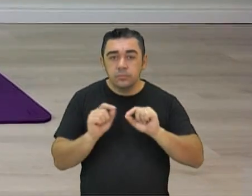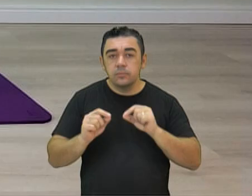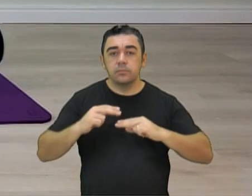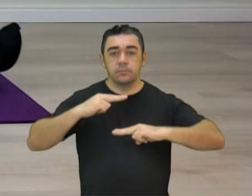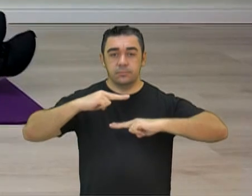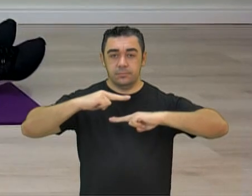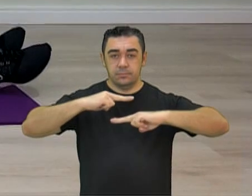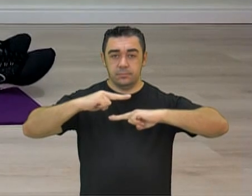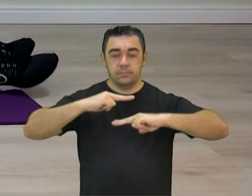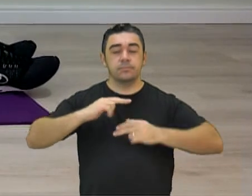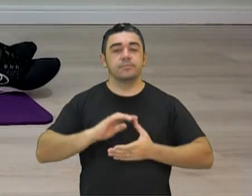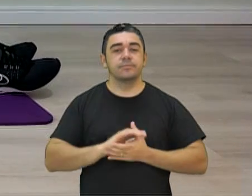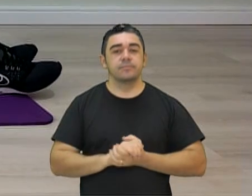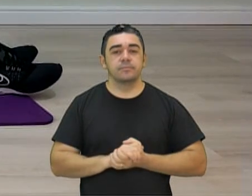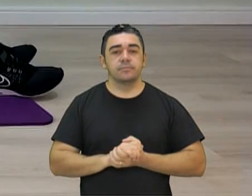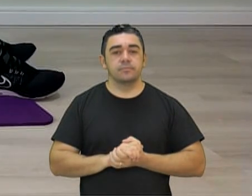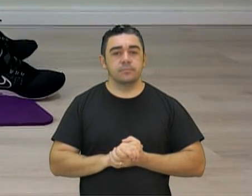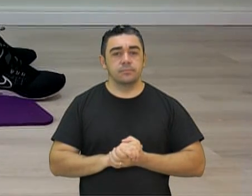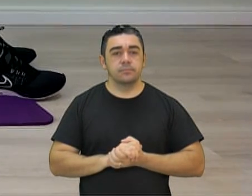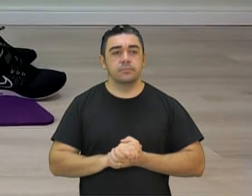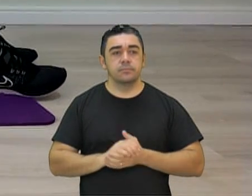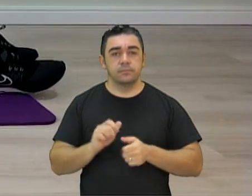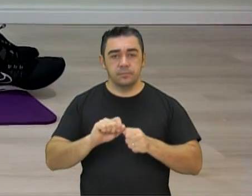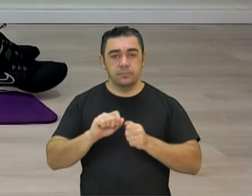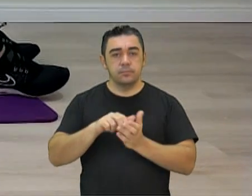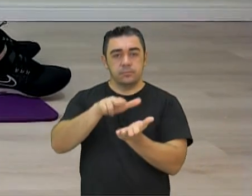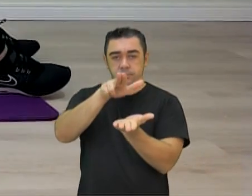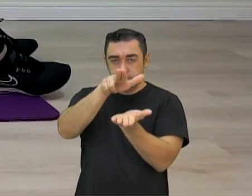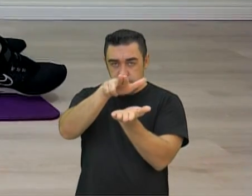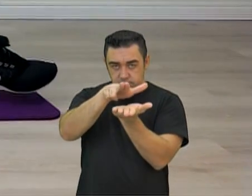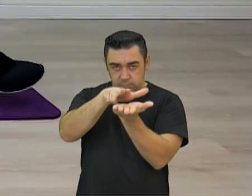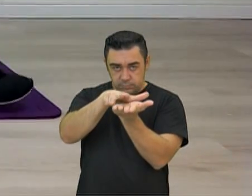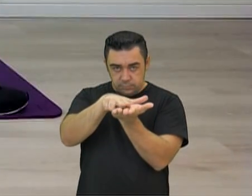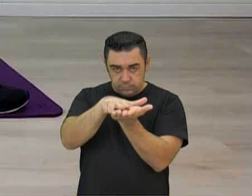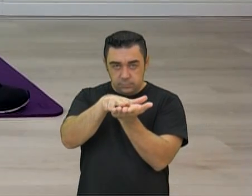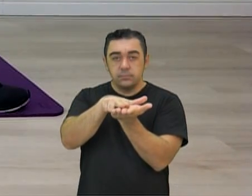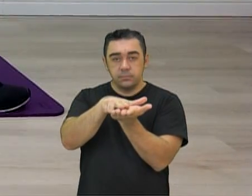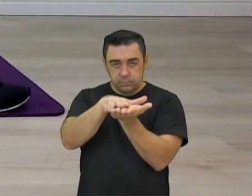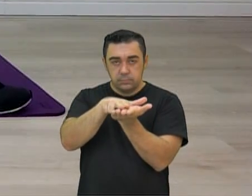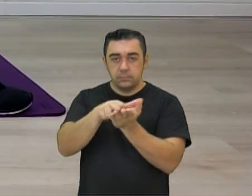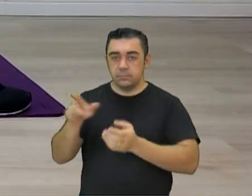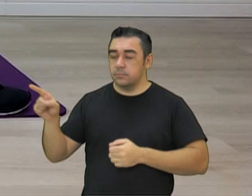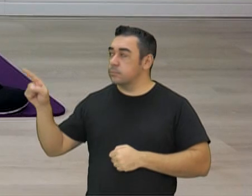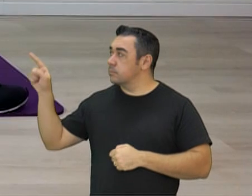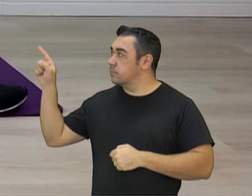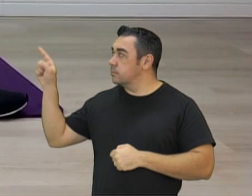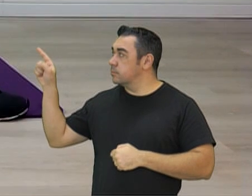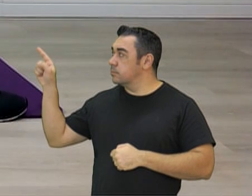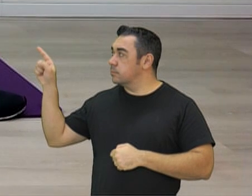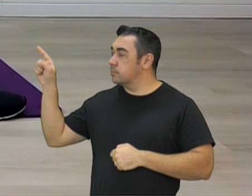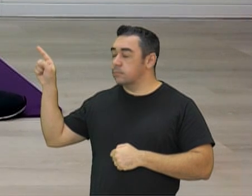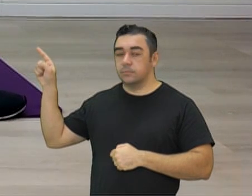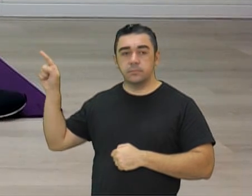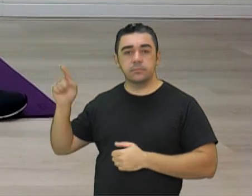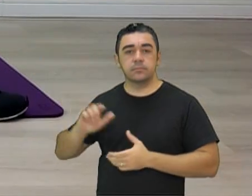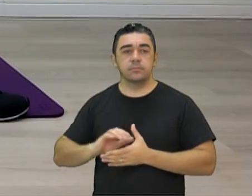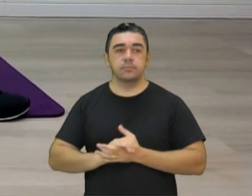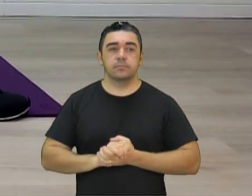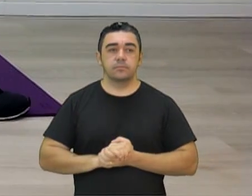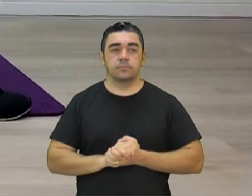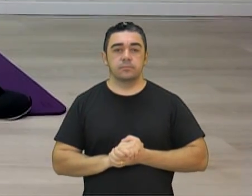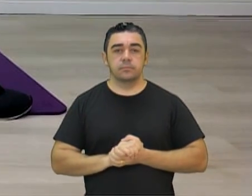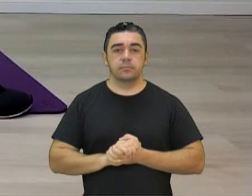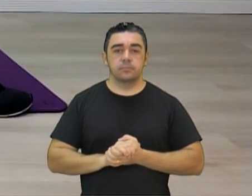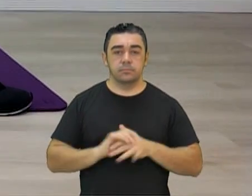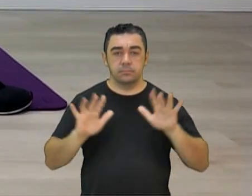Pilates. Então, deitando, costas no chão, tá? Pegando o dorsal. Mãos